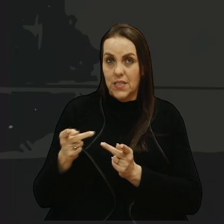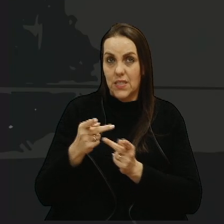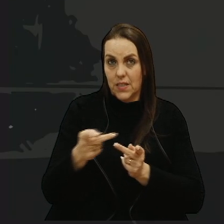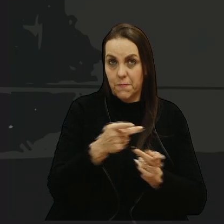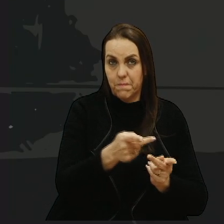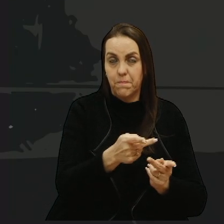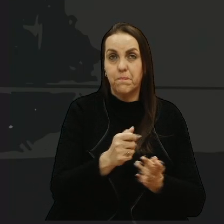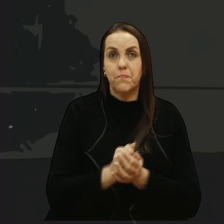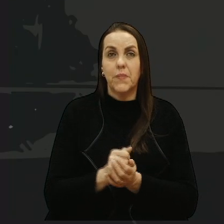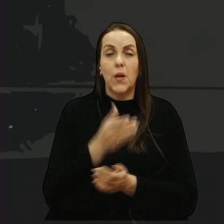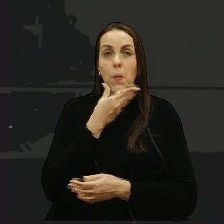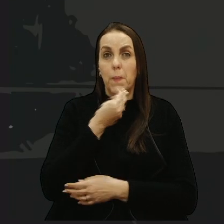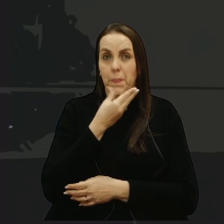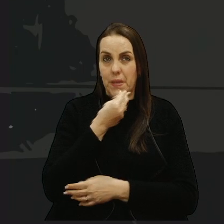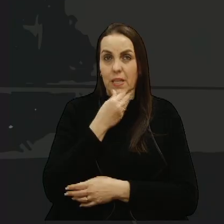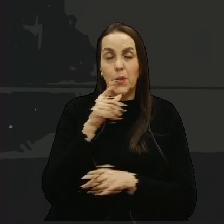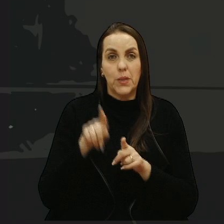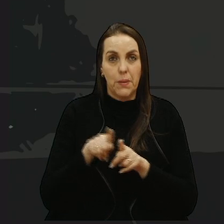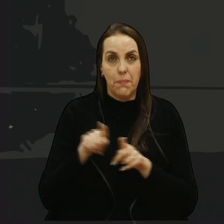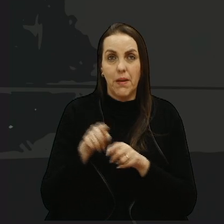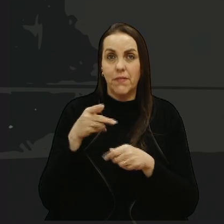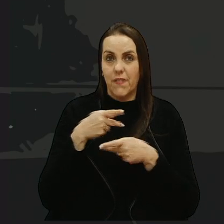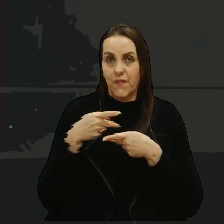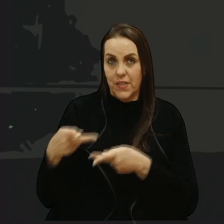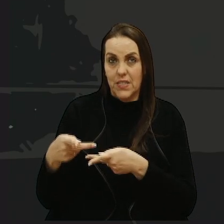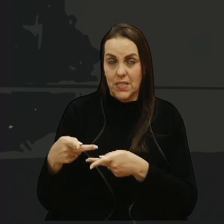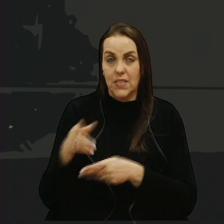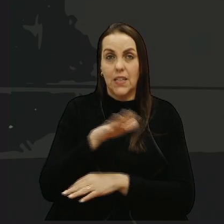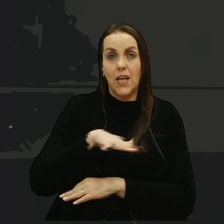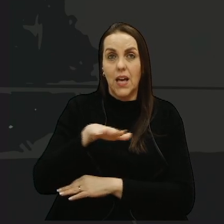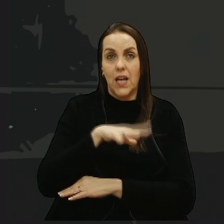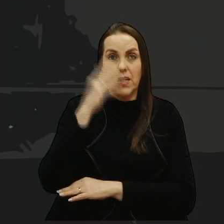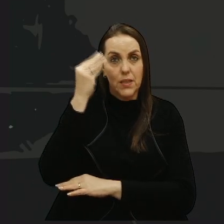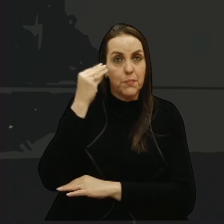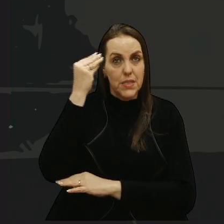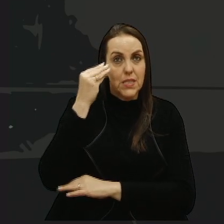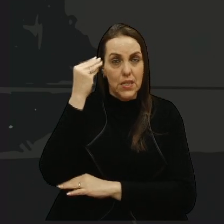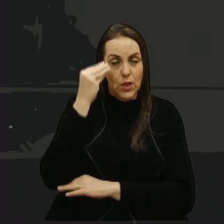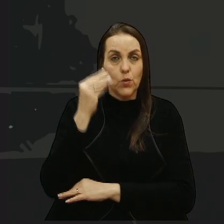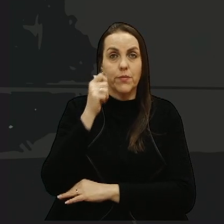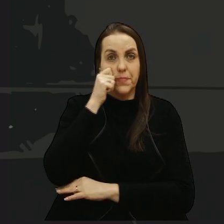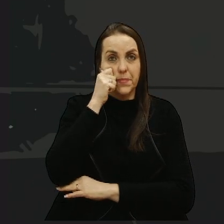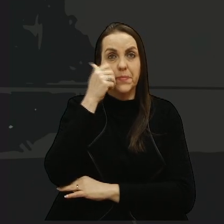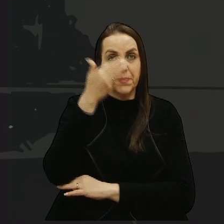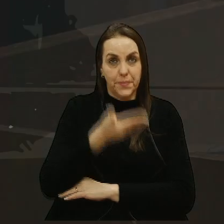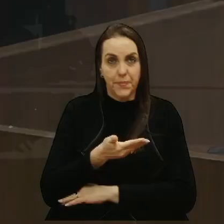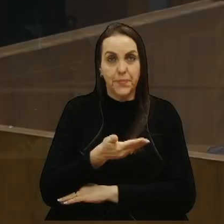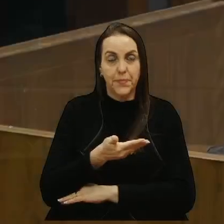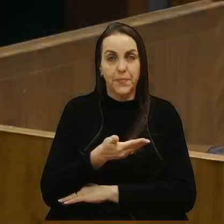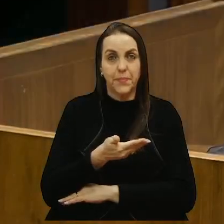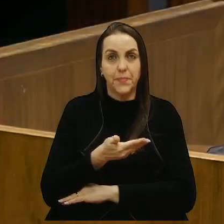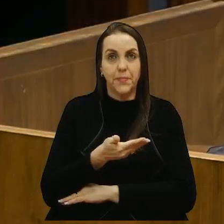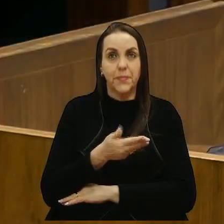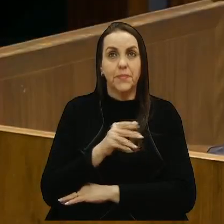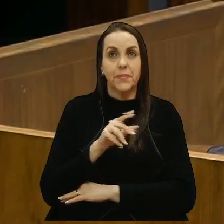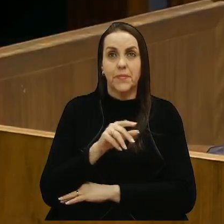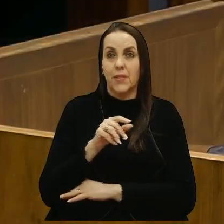acho que é visitador do PIM, que é na área da psicologia, estavam presentes aqui. Elas